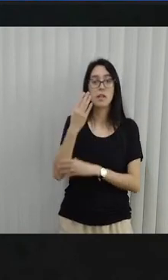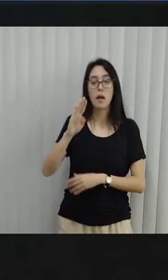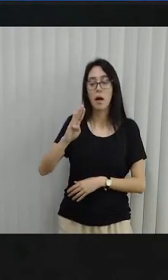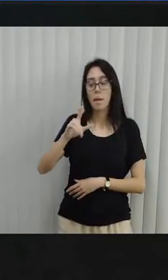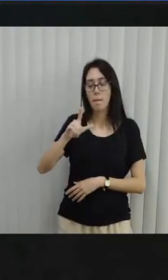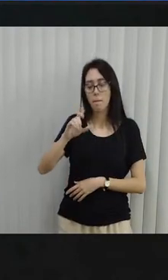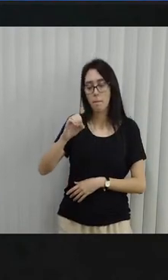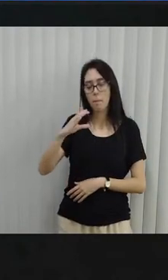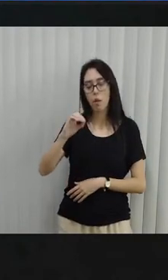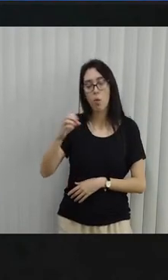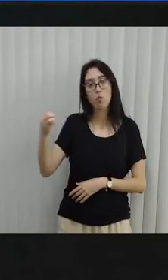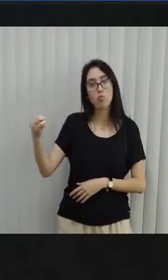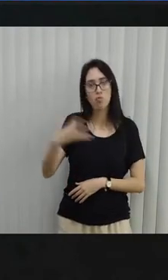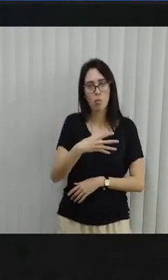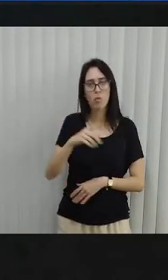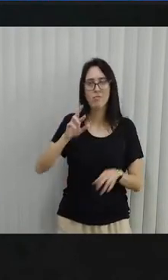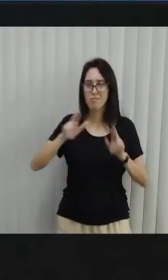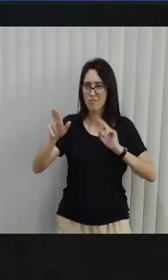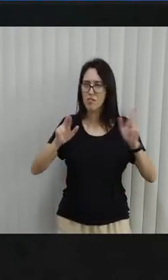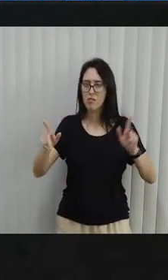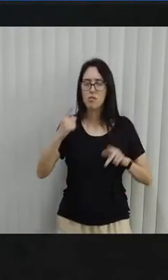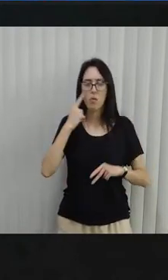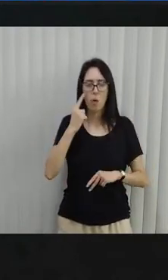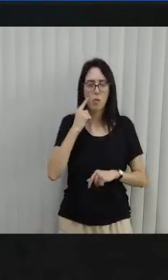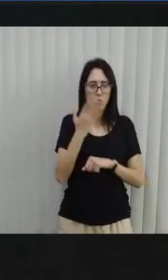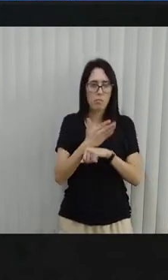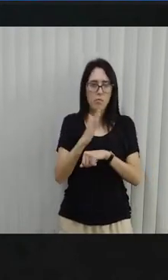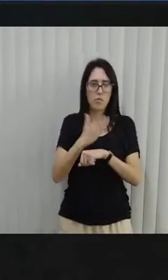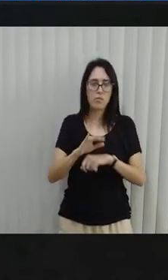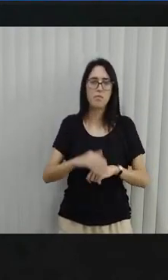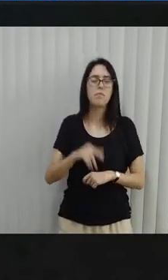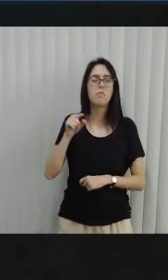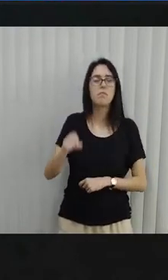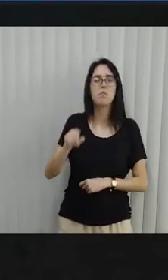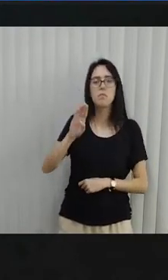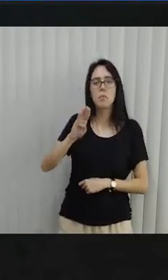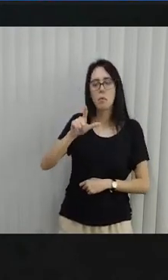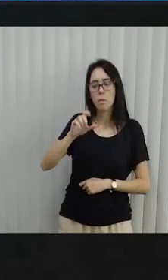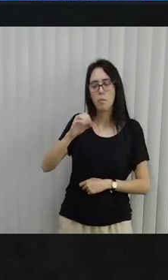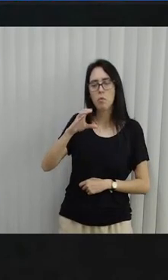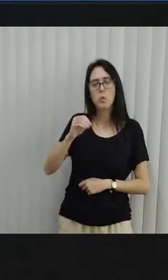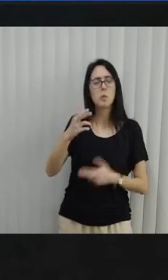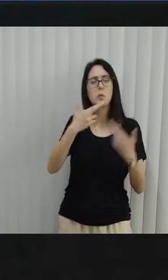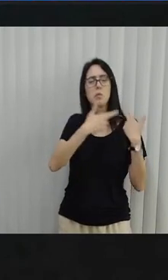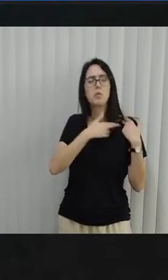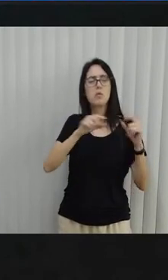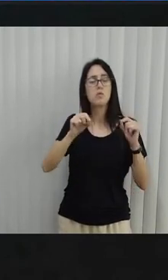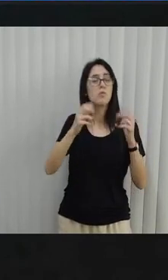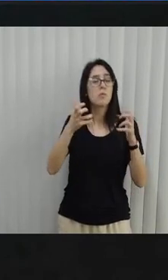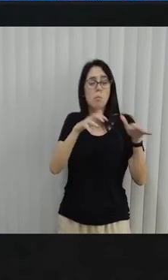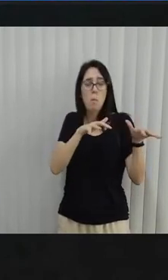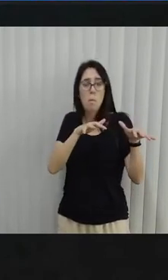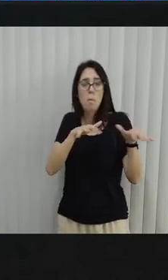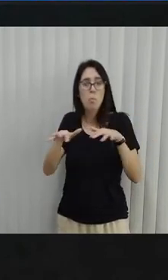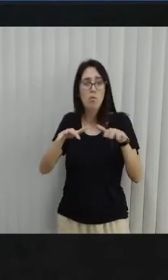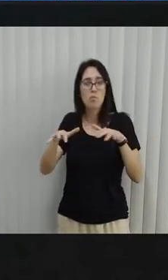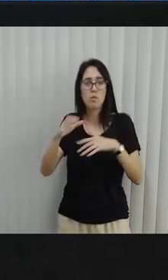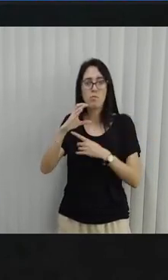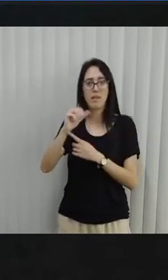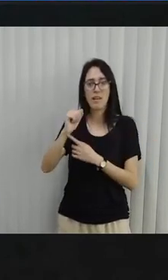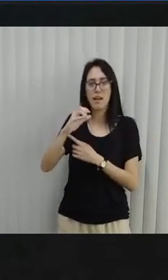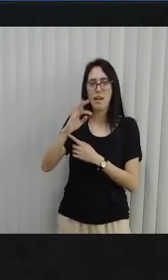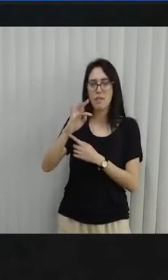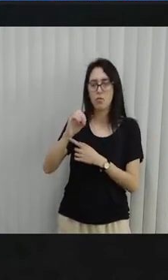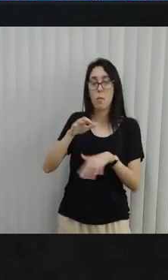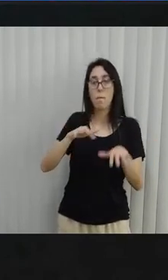gente já praticar essa questão dos blocos diferentes. Esse bloco, o que, que ele vai ser responsável? Eu quero só mover o cacto. Então, eu vou criar um bloco